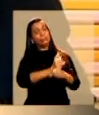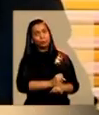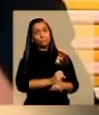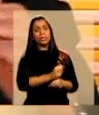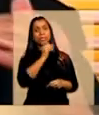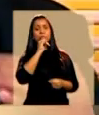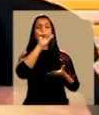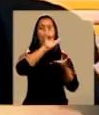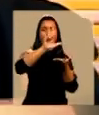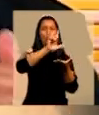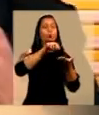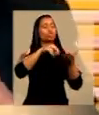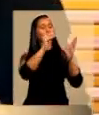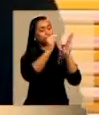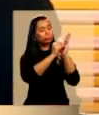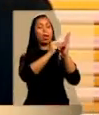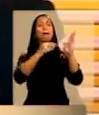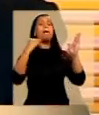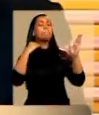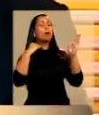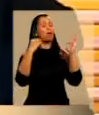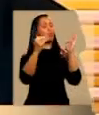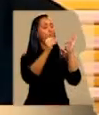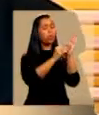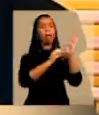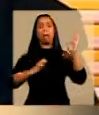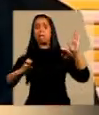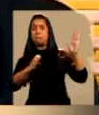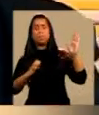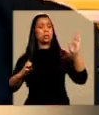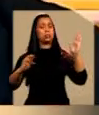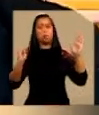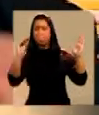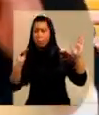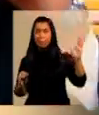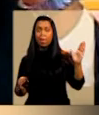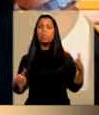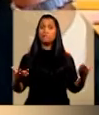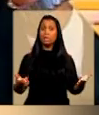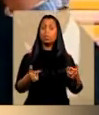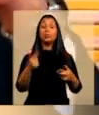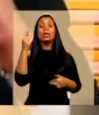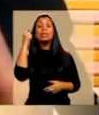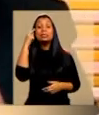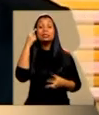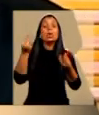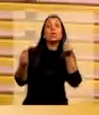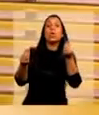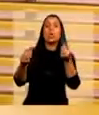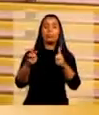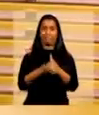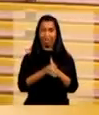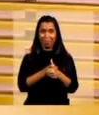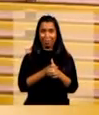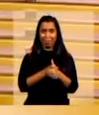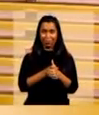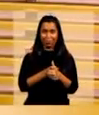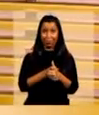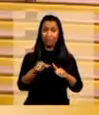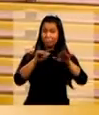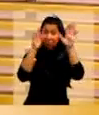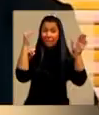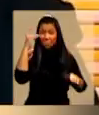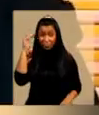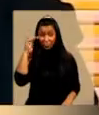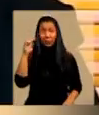que eu estou devendo para a loja tal, quanto que eu devo para banco, no caso de empresa, para fornecedores. Então, primeira coisa é entender a sua dívida. Uma vez que você entende